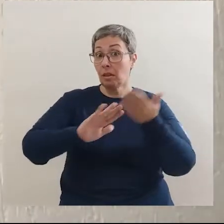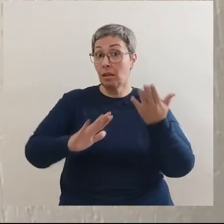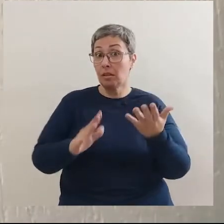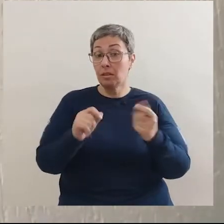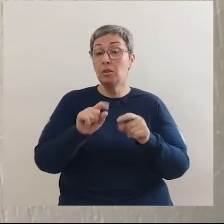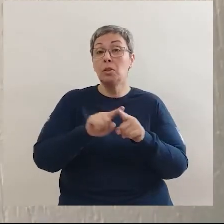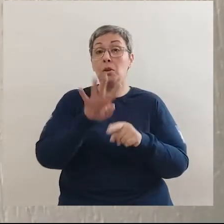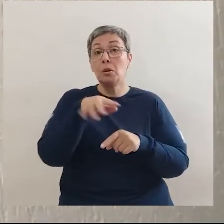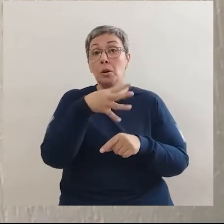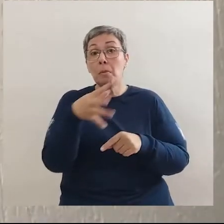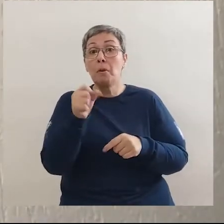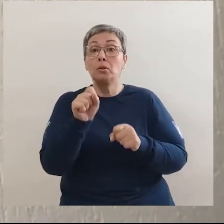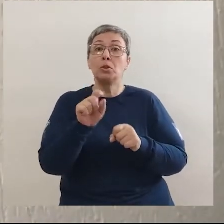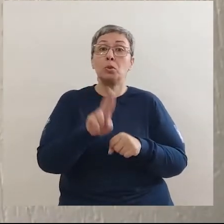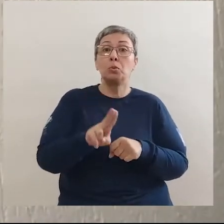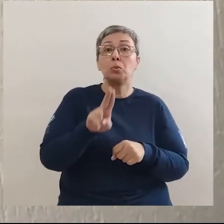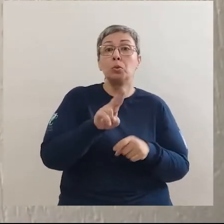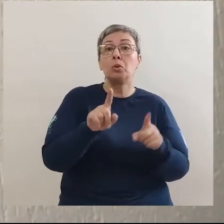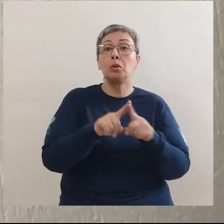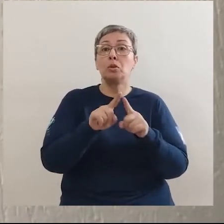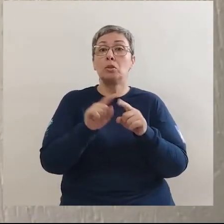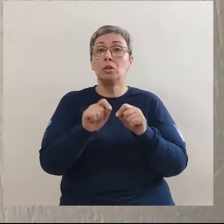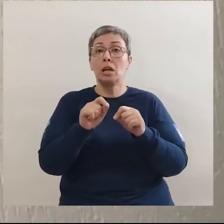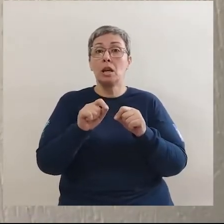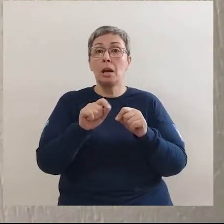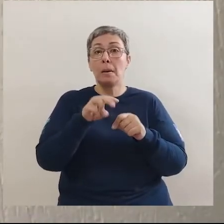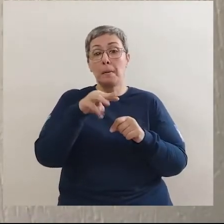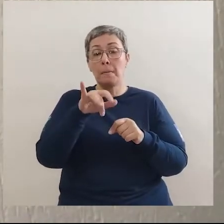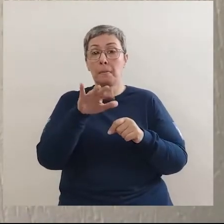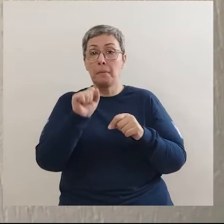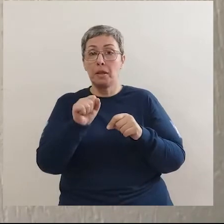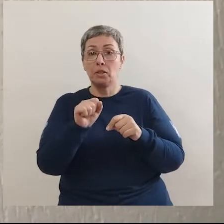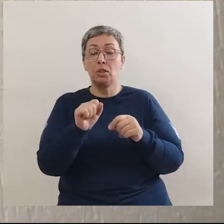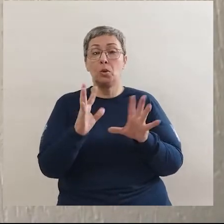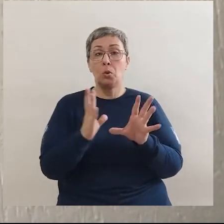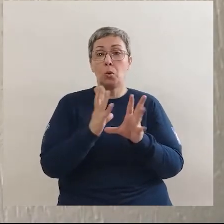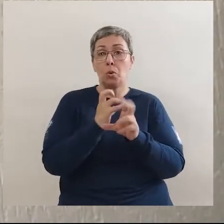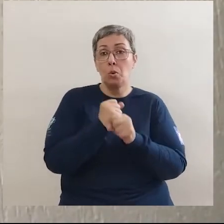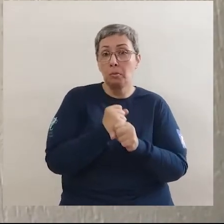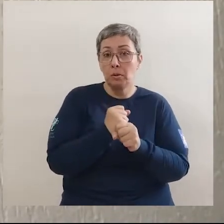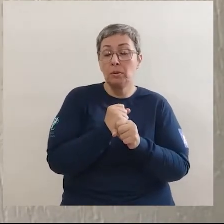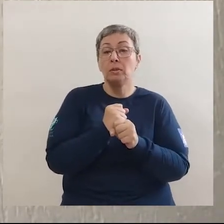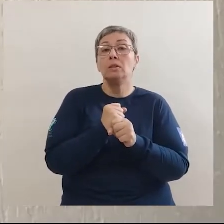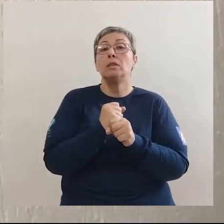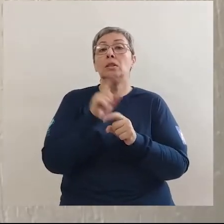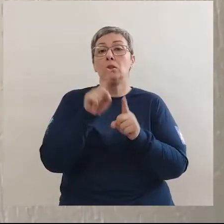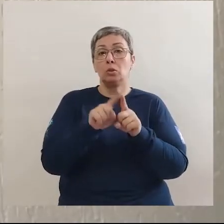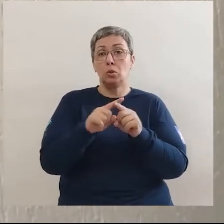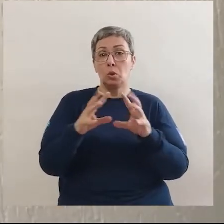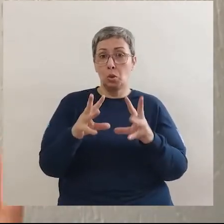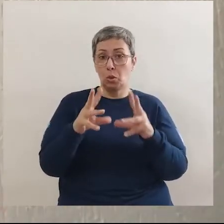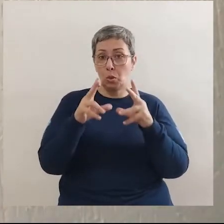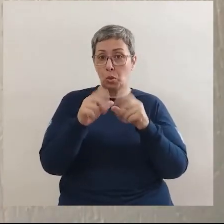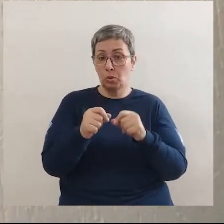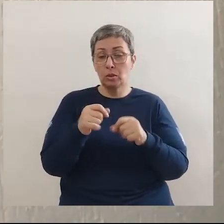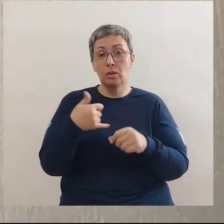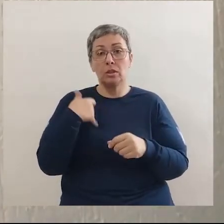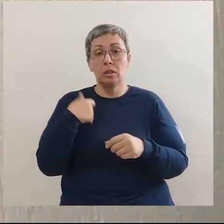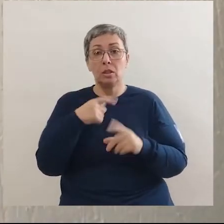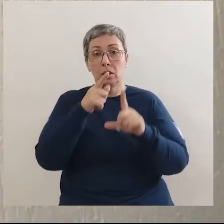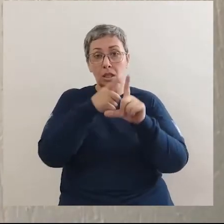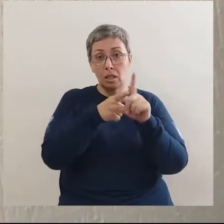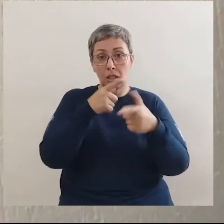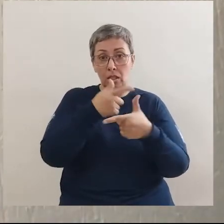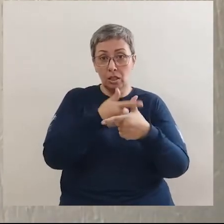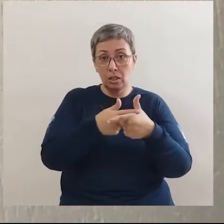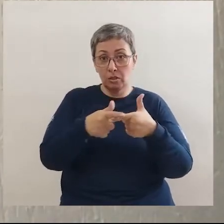pode trabalhar com a média, né? A aritmética, que a gente faz a soma aí de todas as idades e divide com a